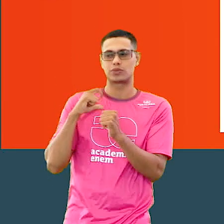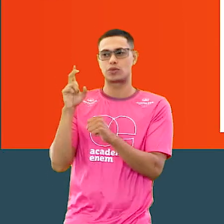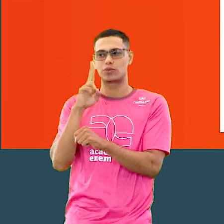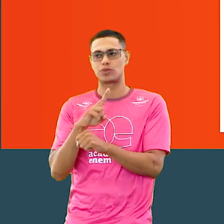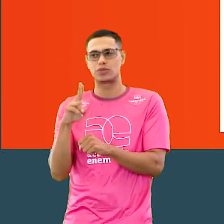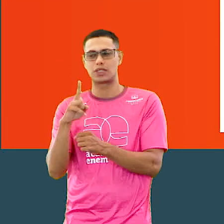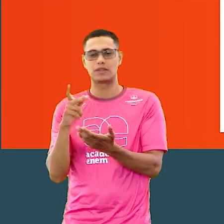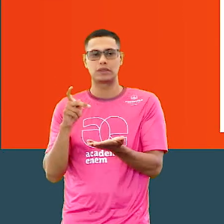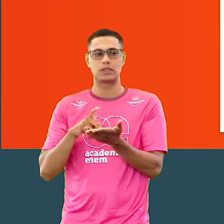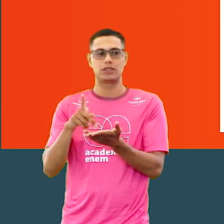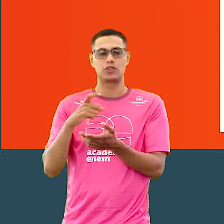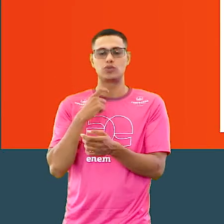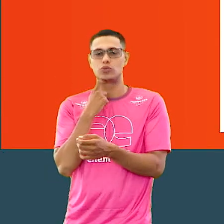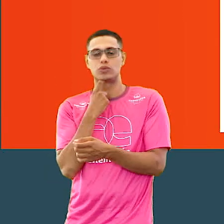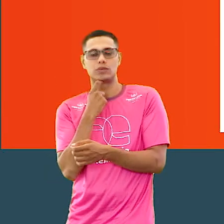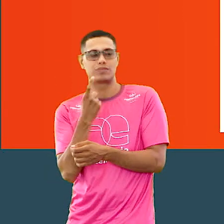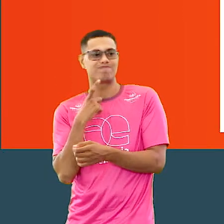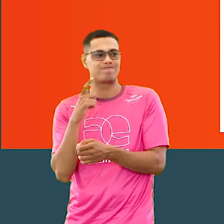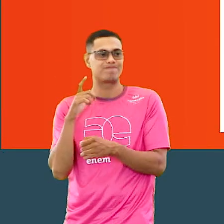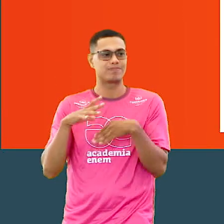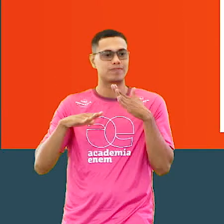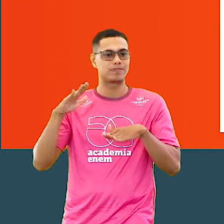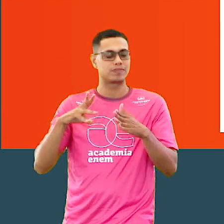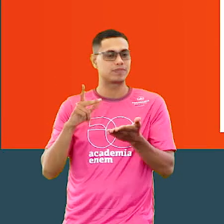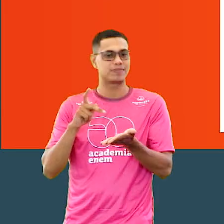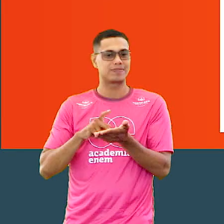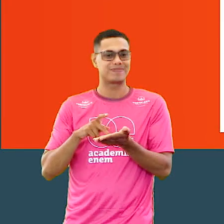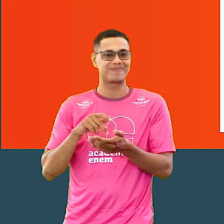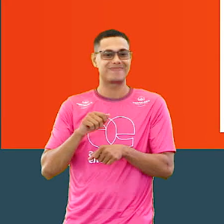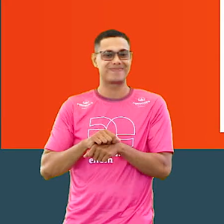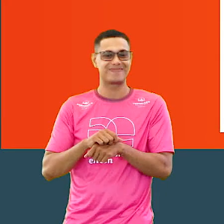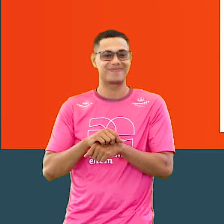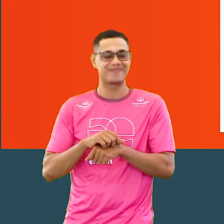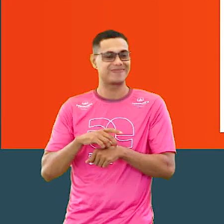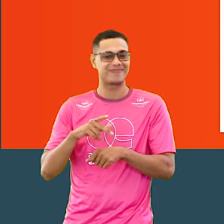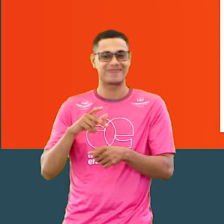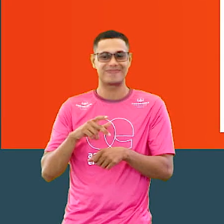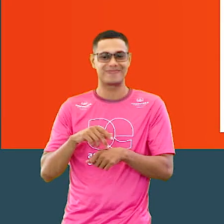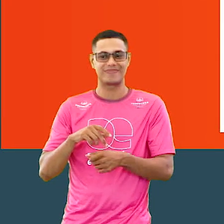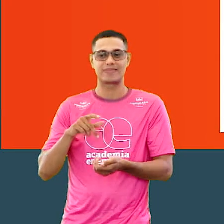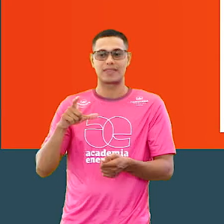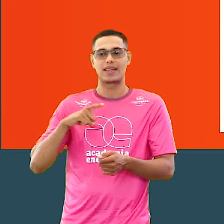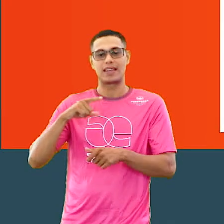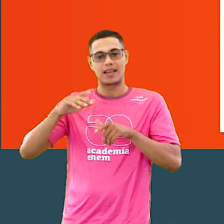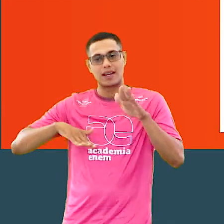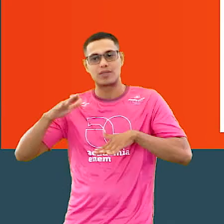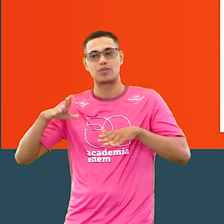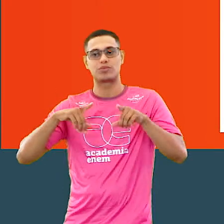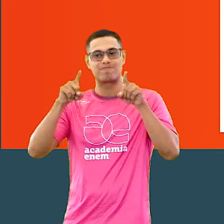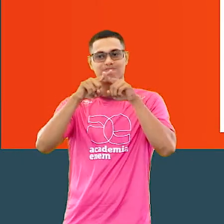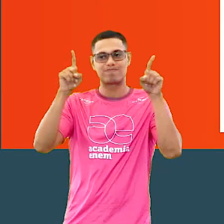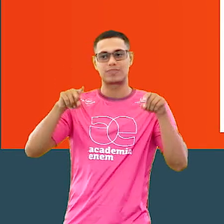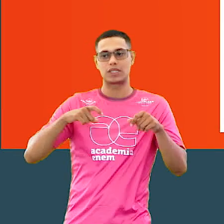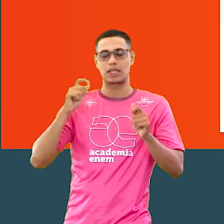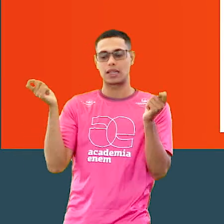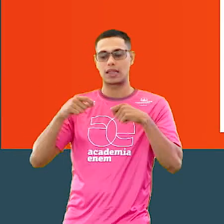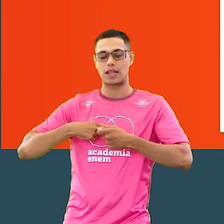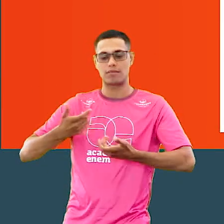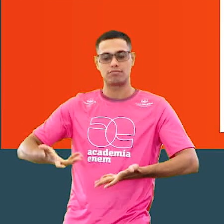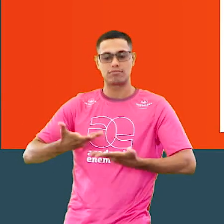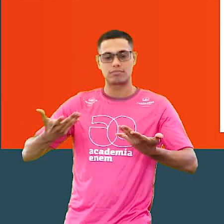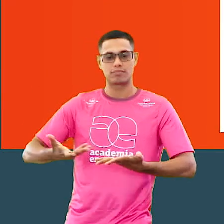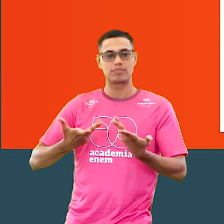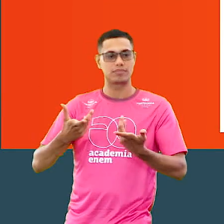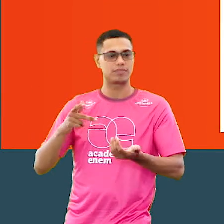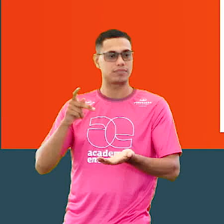mal consigo estar aqui. Gente, existem alguns programas de incentivos, que a gente também vai falar sobre